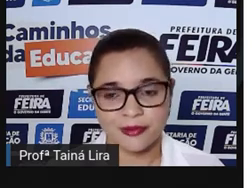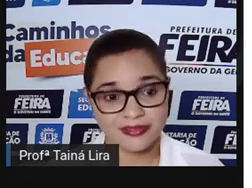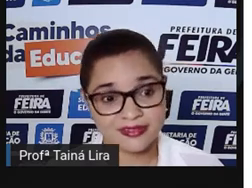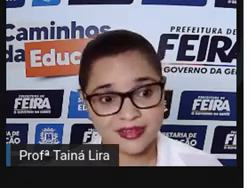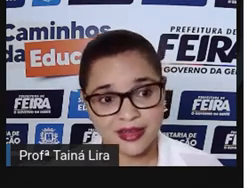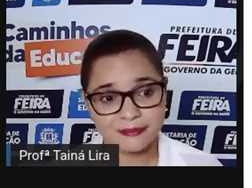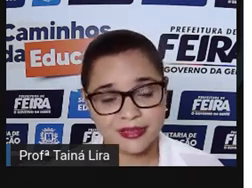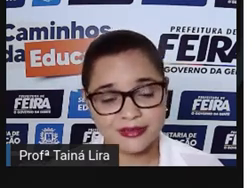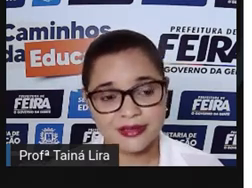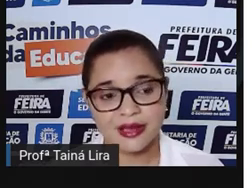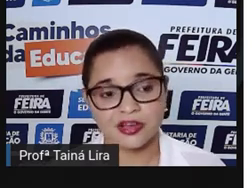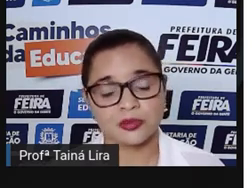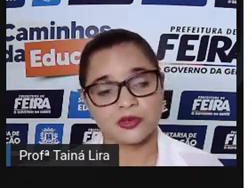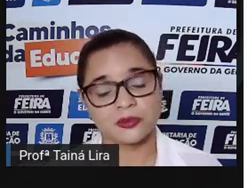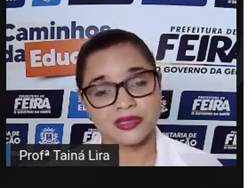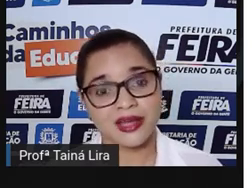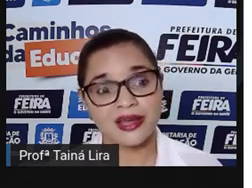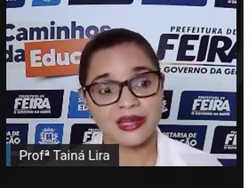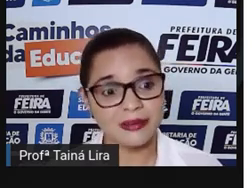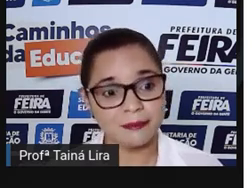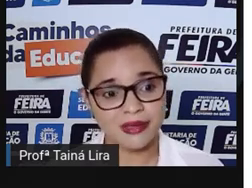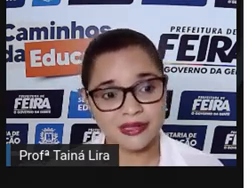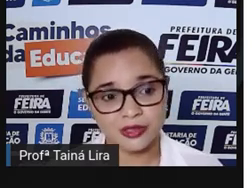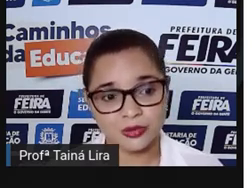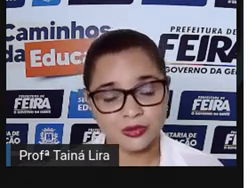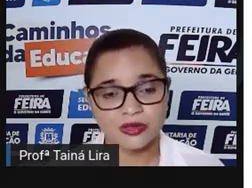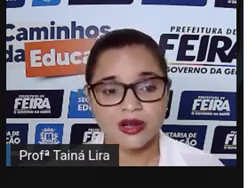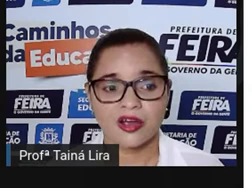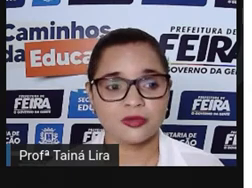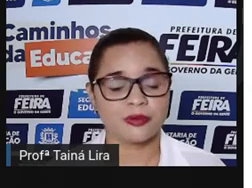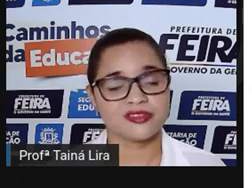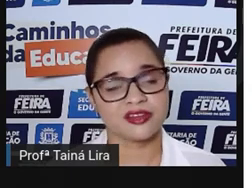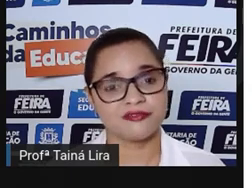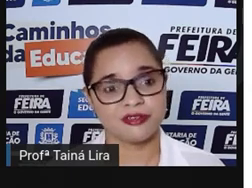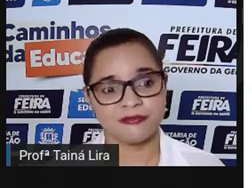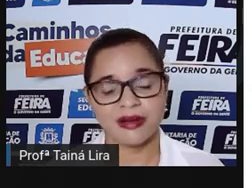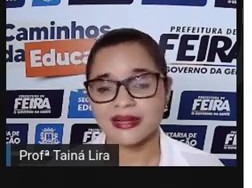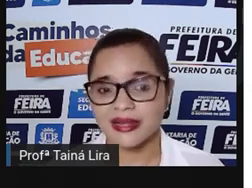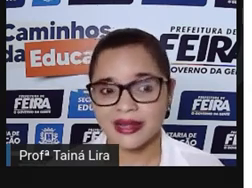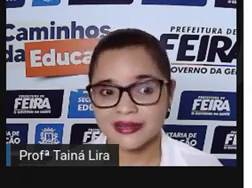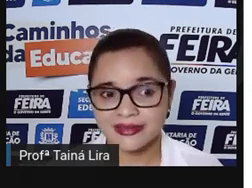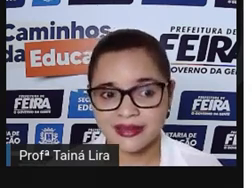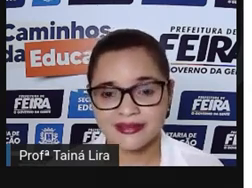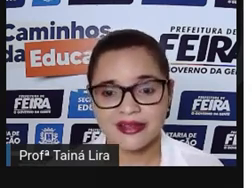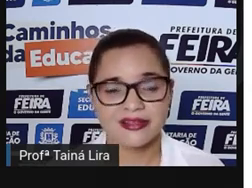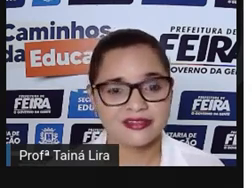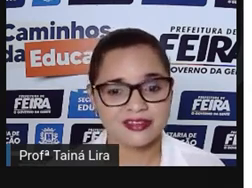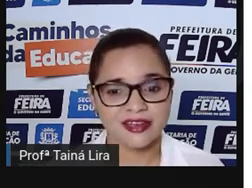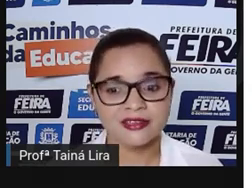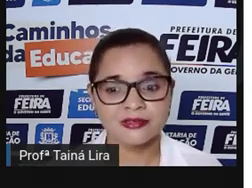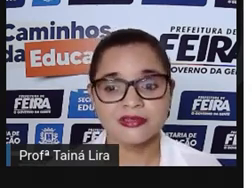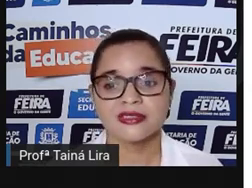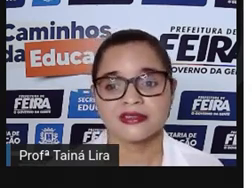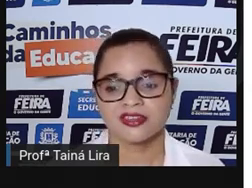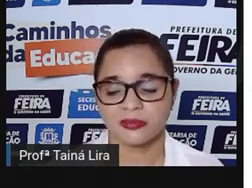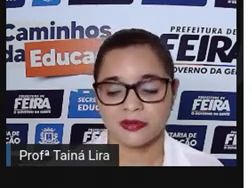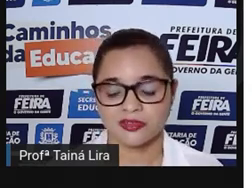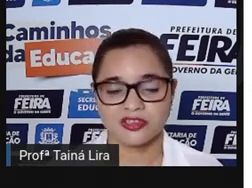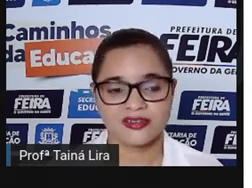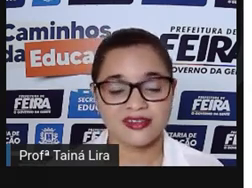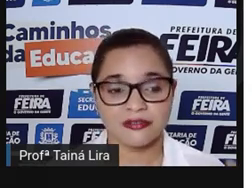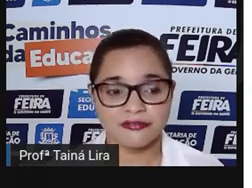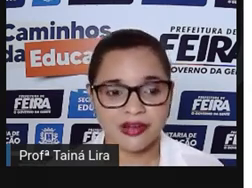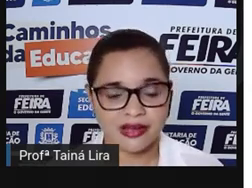o WhatsApp, a gente pode mandar e-mail, a gente pode escrever uma carta, certo? Então a gente